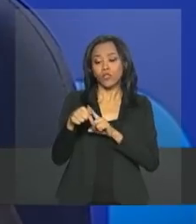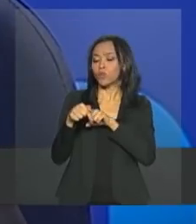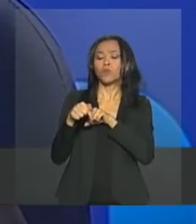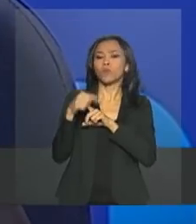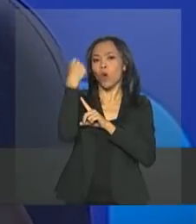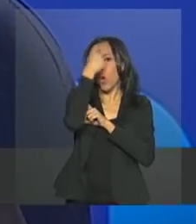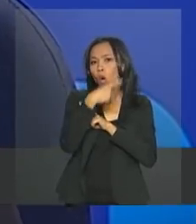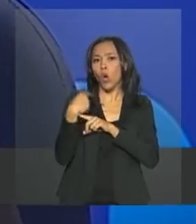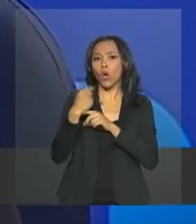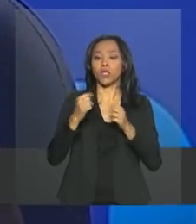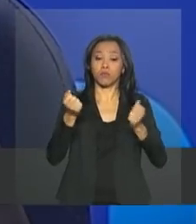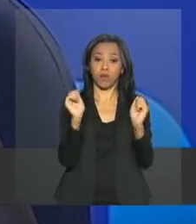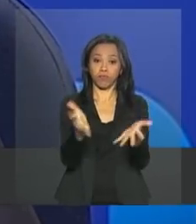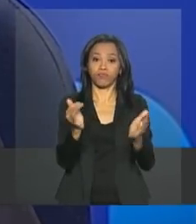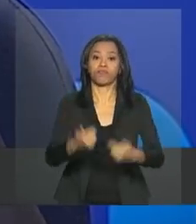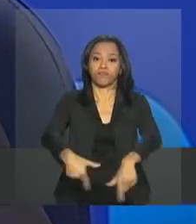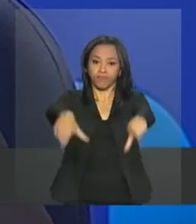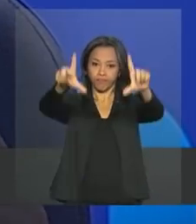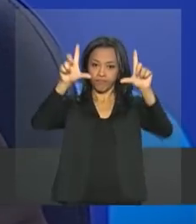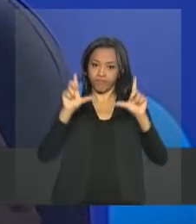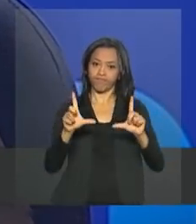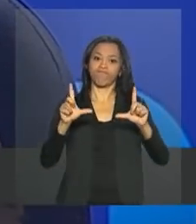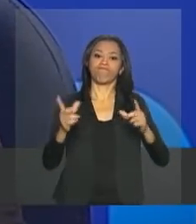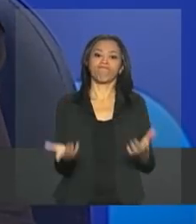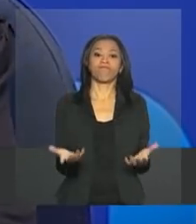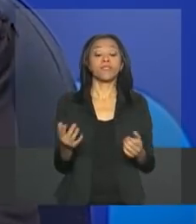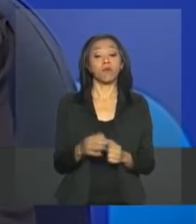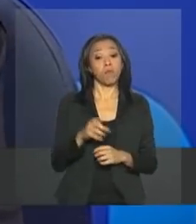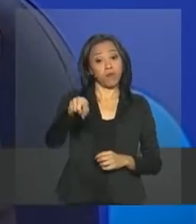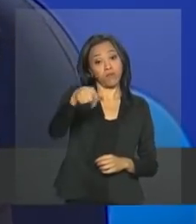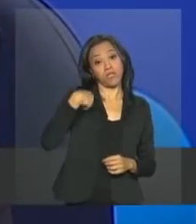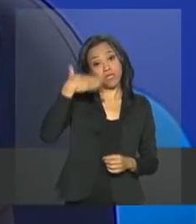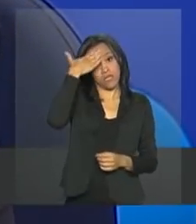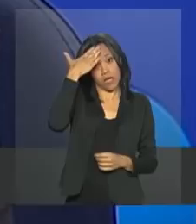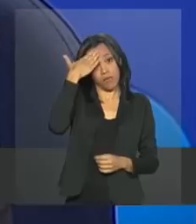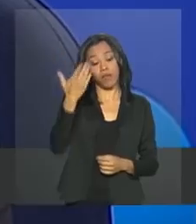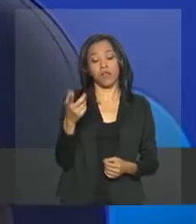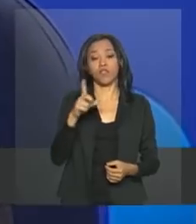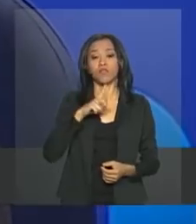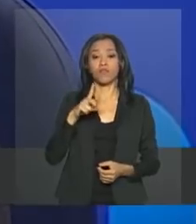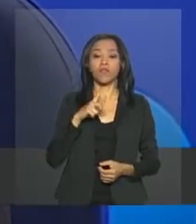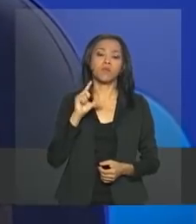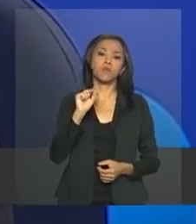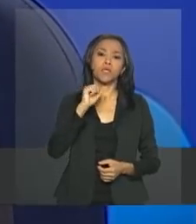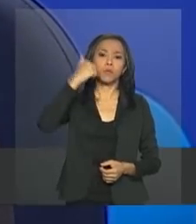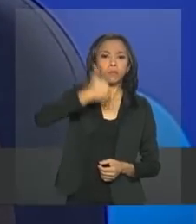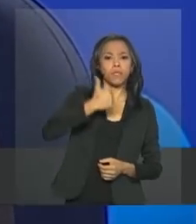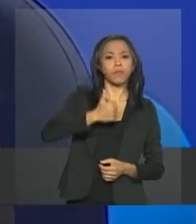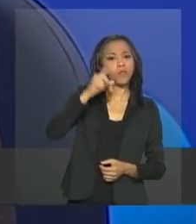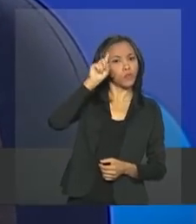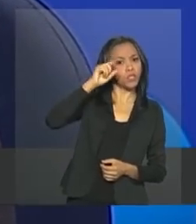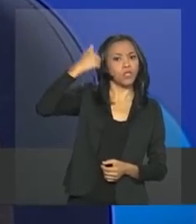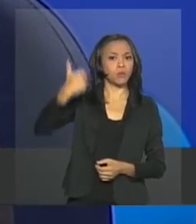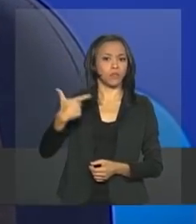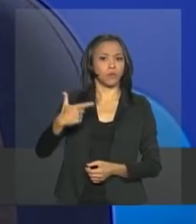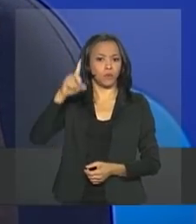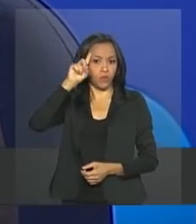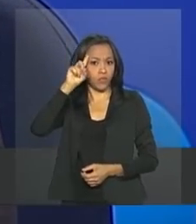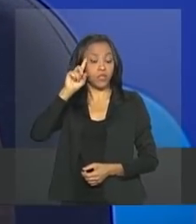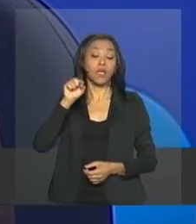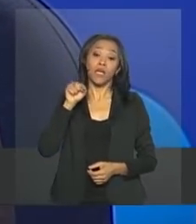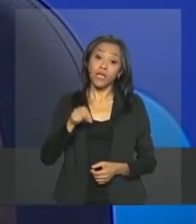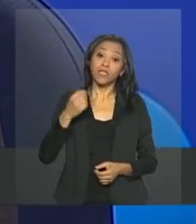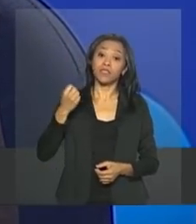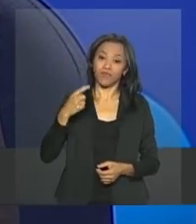vídeo provas né é pra vocês terem uma idéia nós tivemos então no primeiro dia no segundo dia esse número